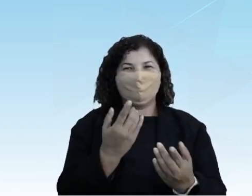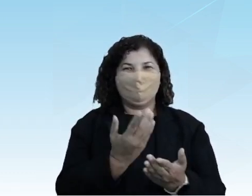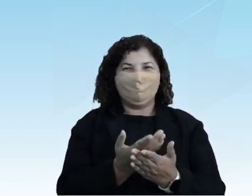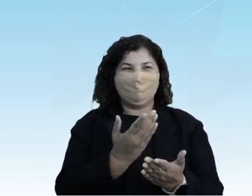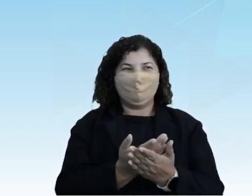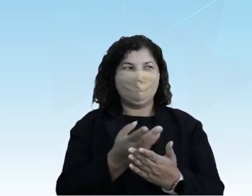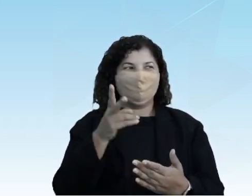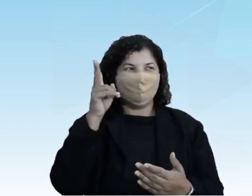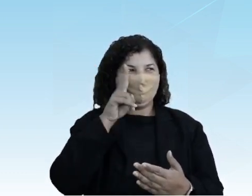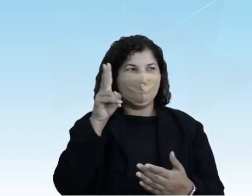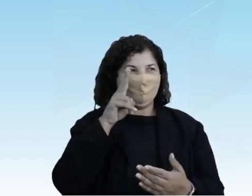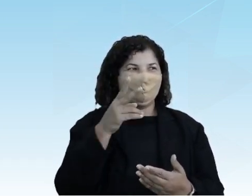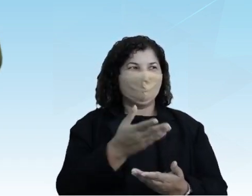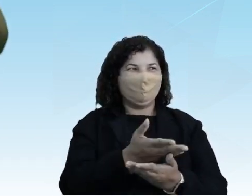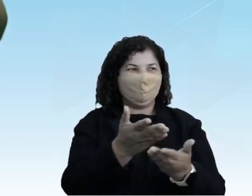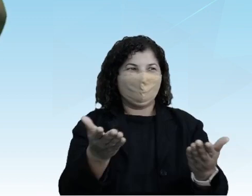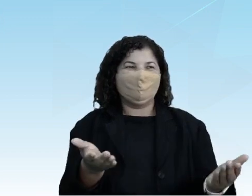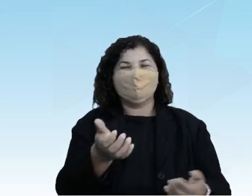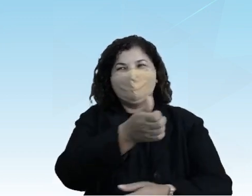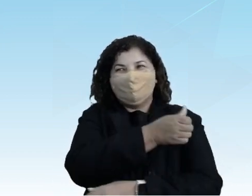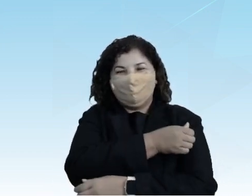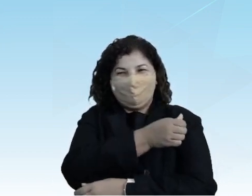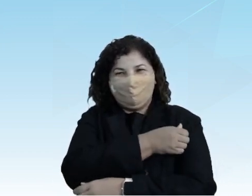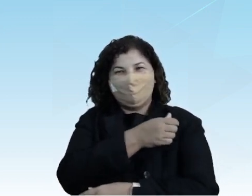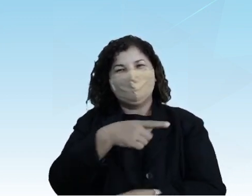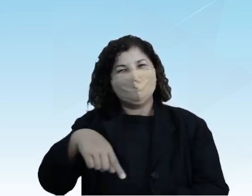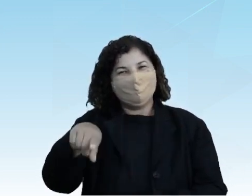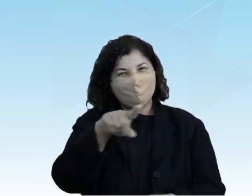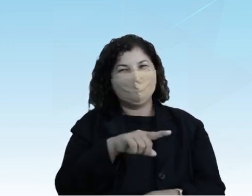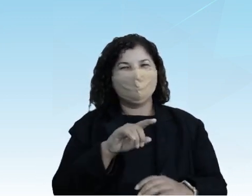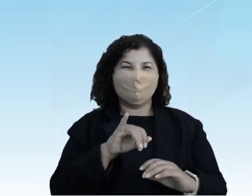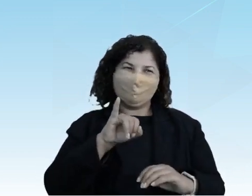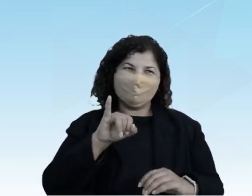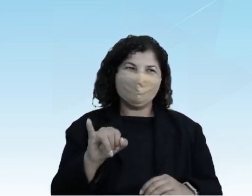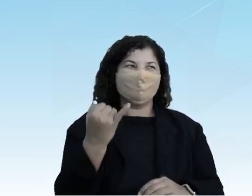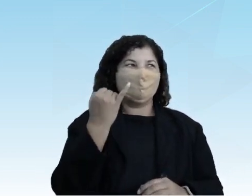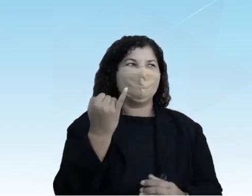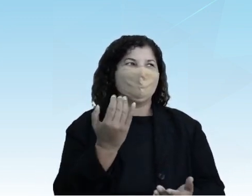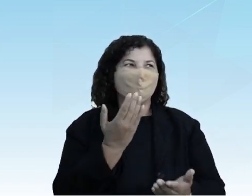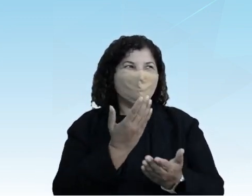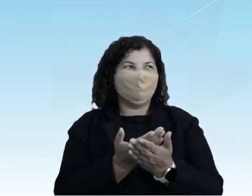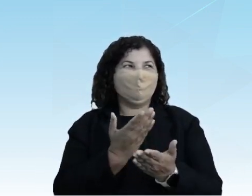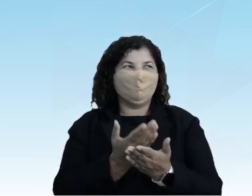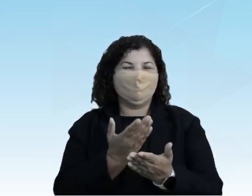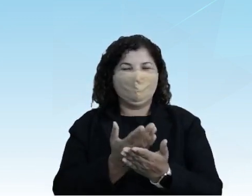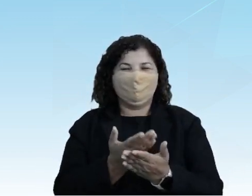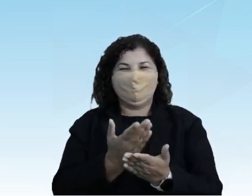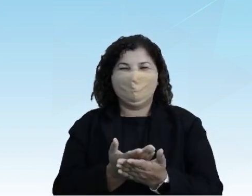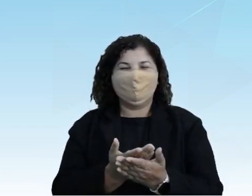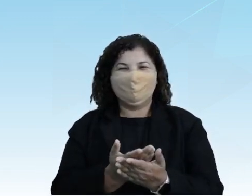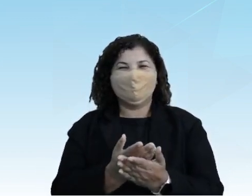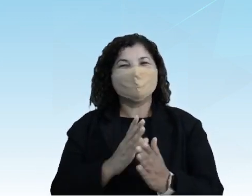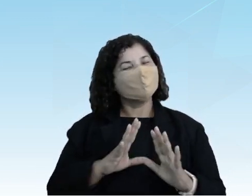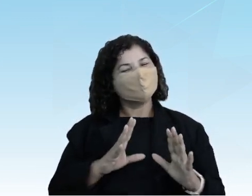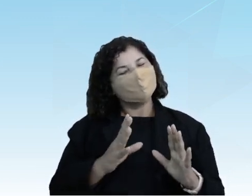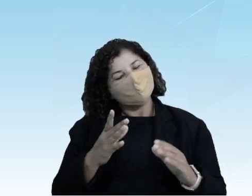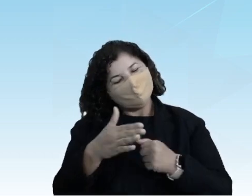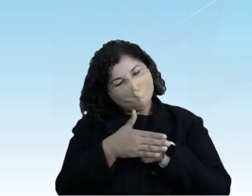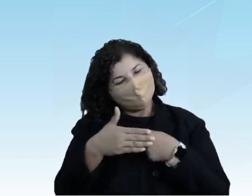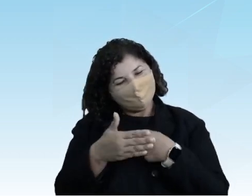vocês do 6º ano. Espero que vocês aproveitem essa aula que foi feita com todo